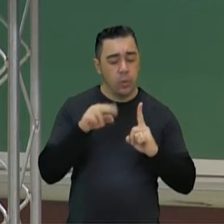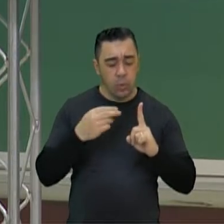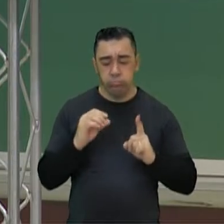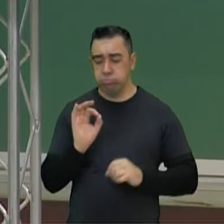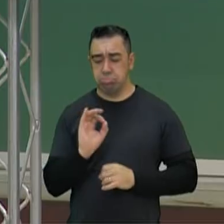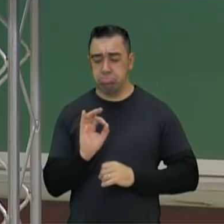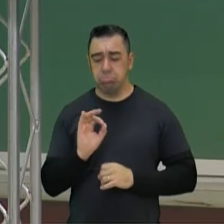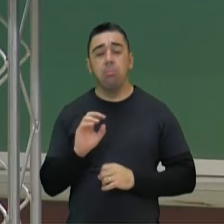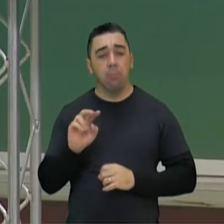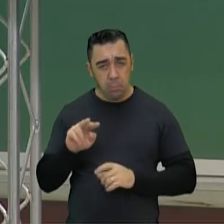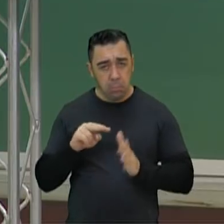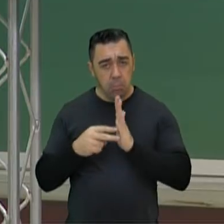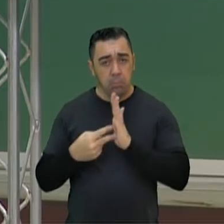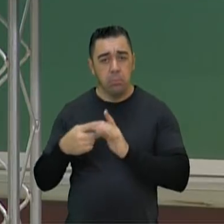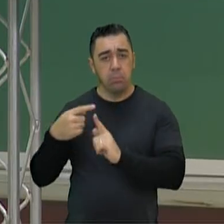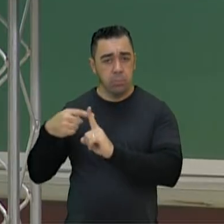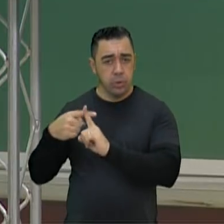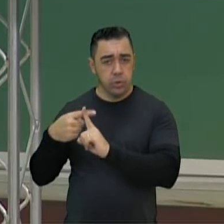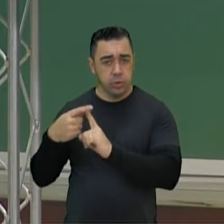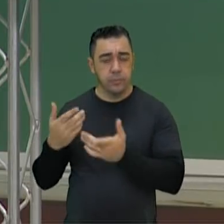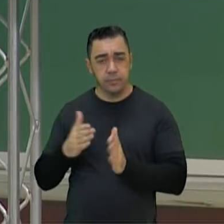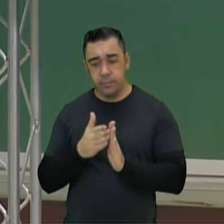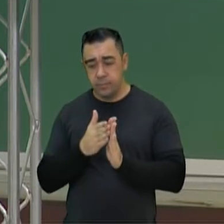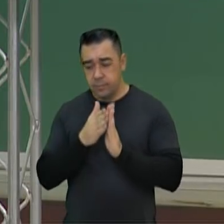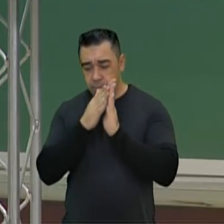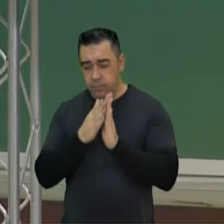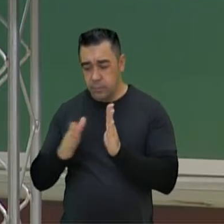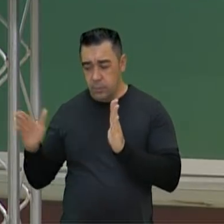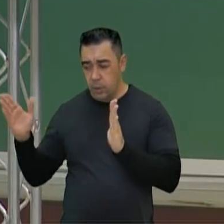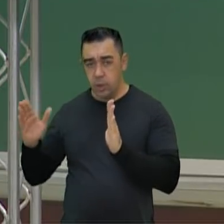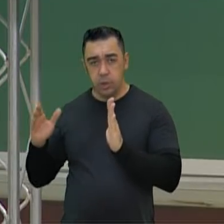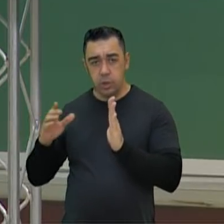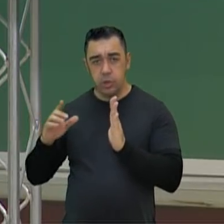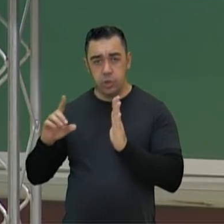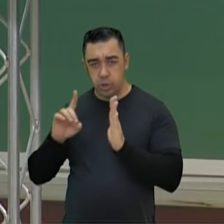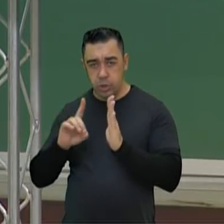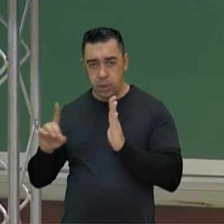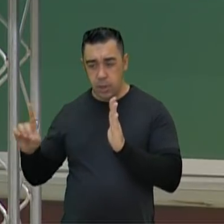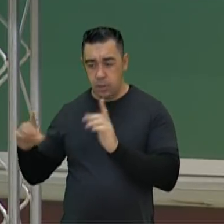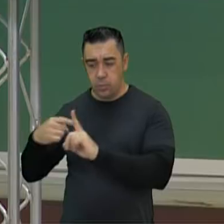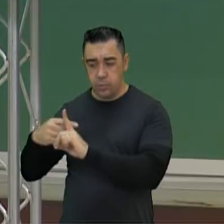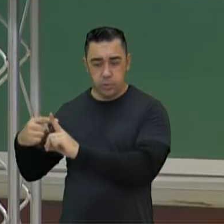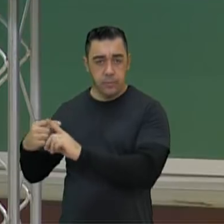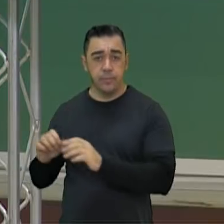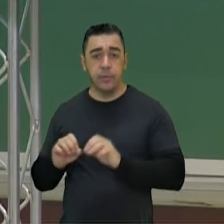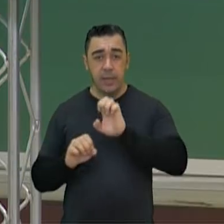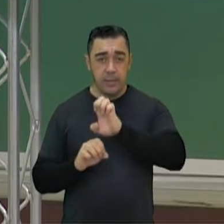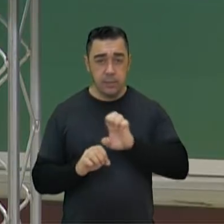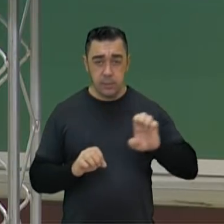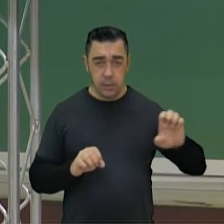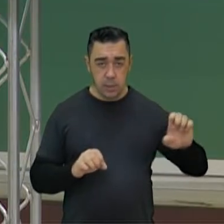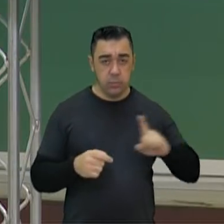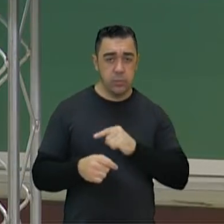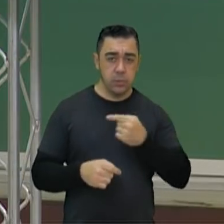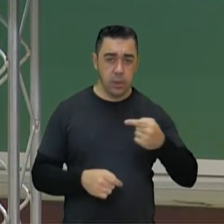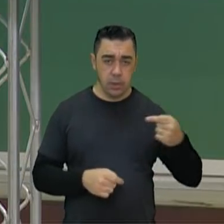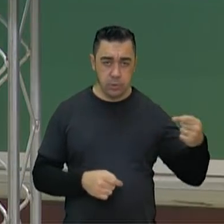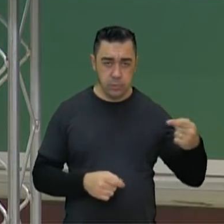positivo. E do lado esquerdo do zero, números negativos.